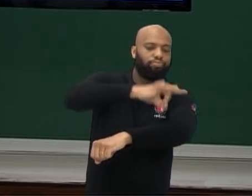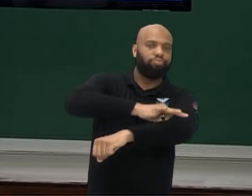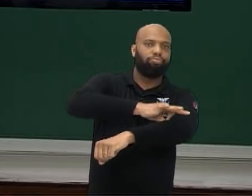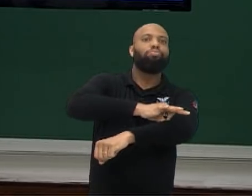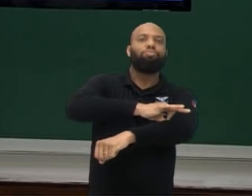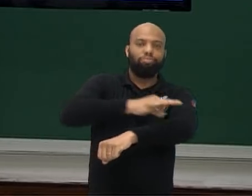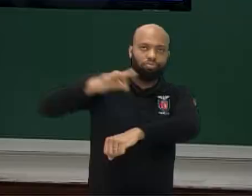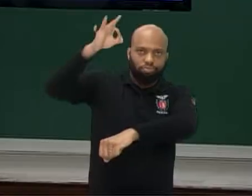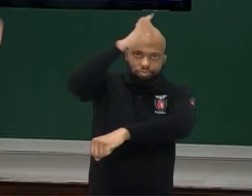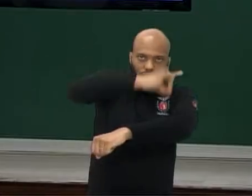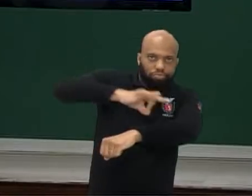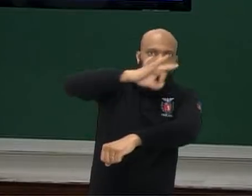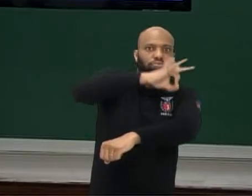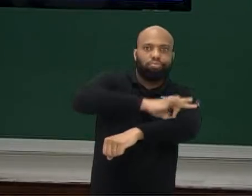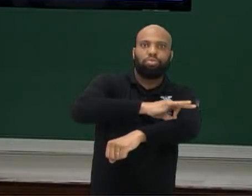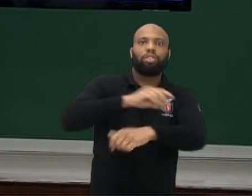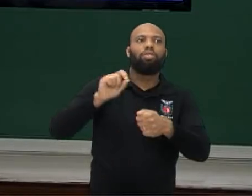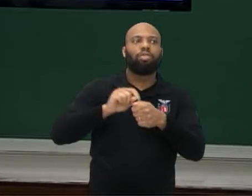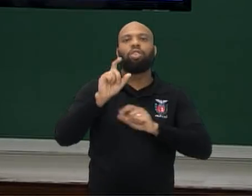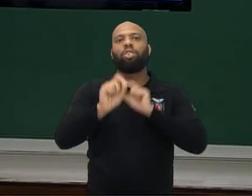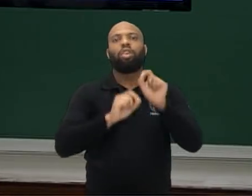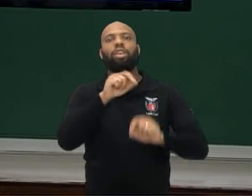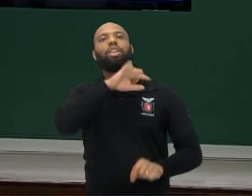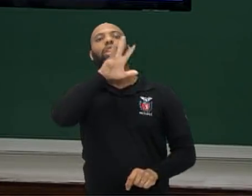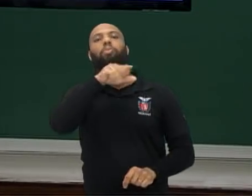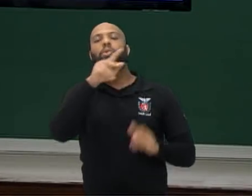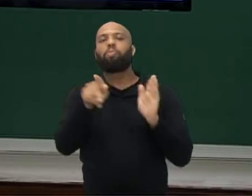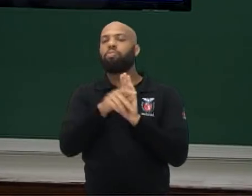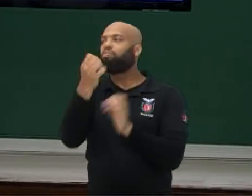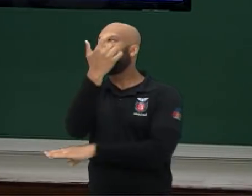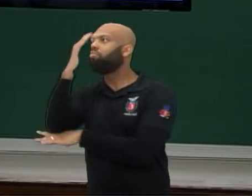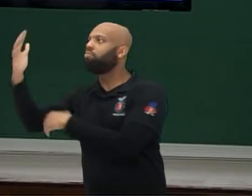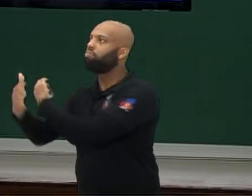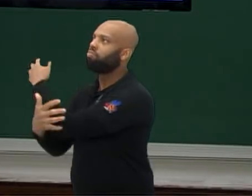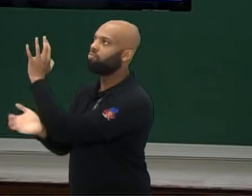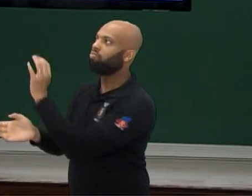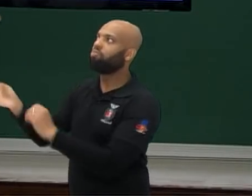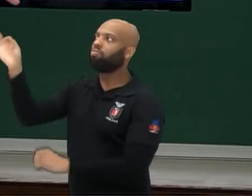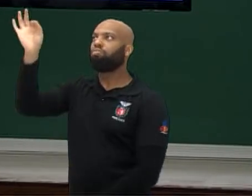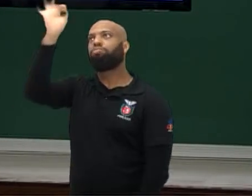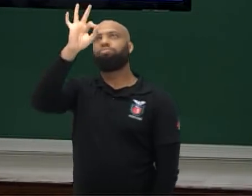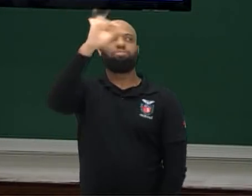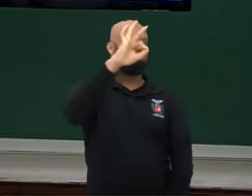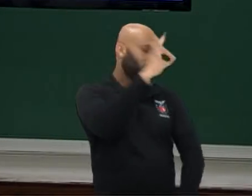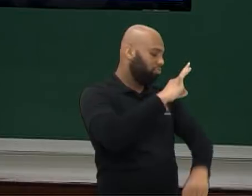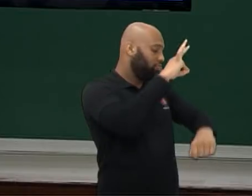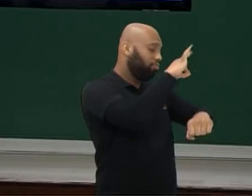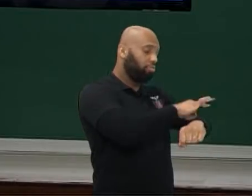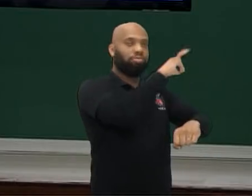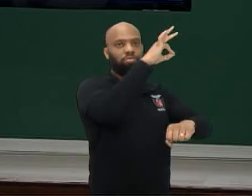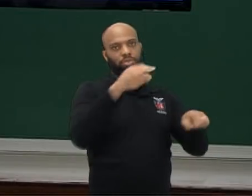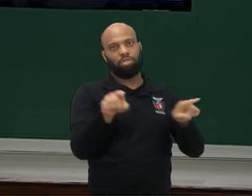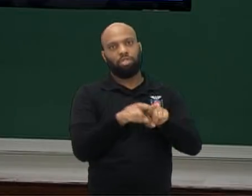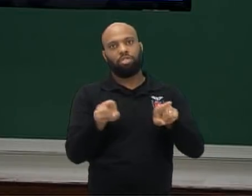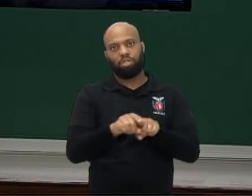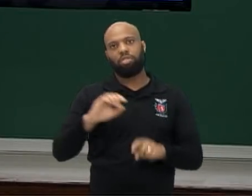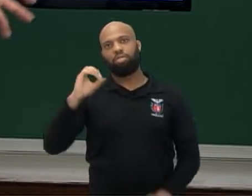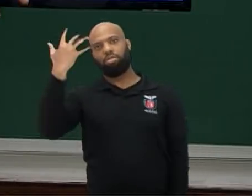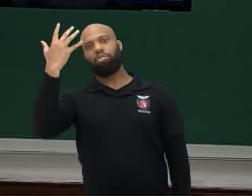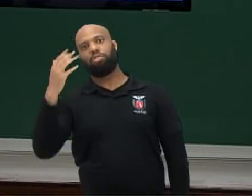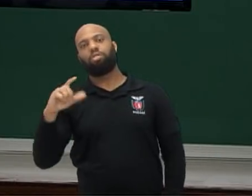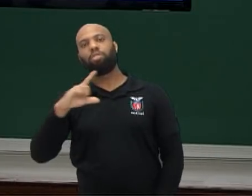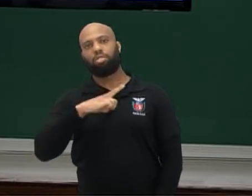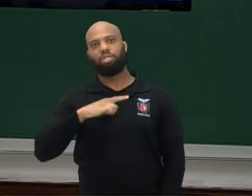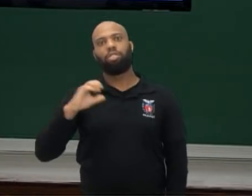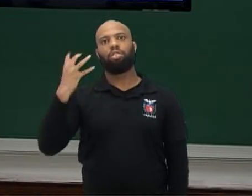mosquitos que picam animais contaminados na floresta e acabam acidentalmente picando pessoas que estão naquele ambiente de florestas,